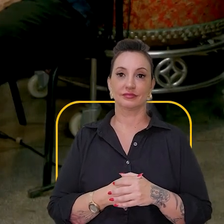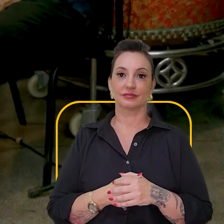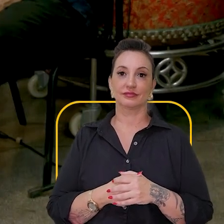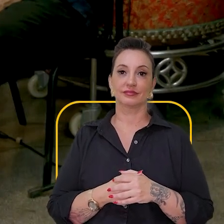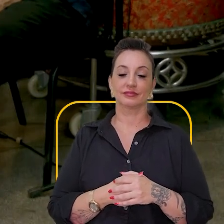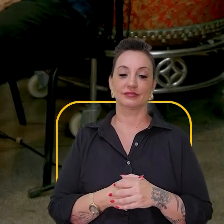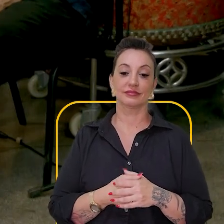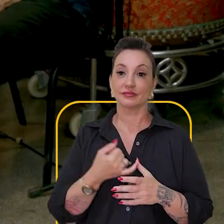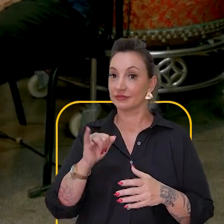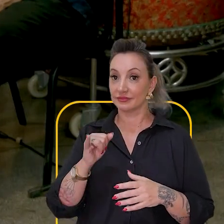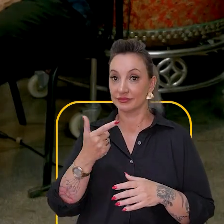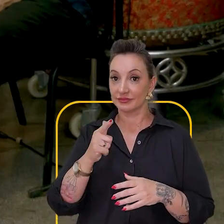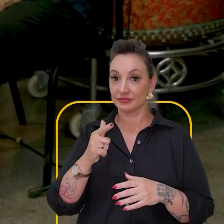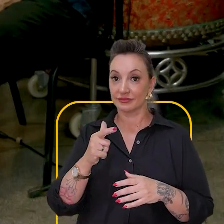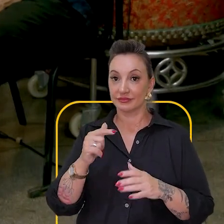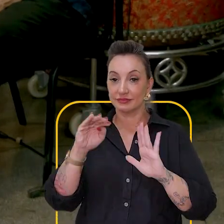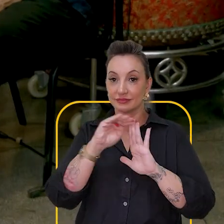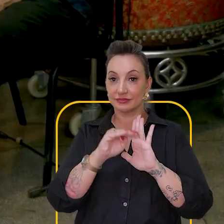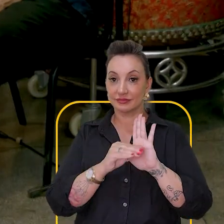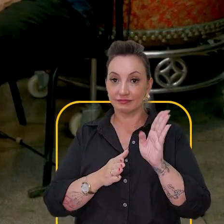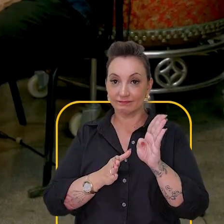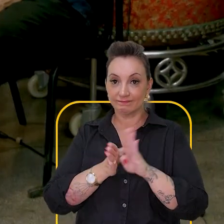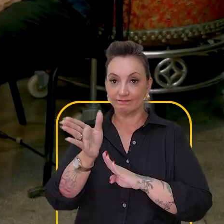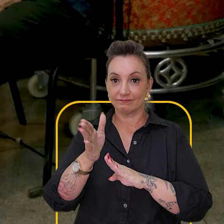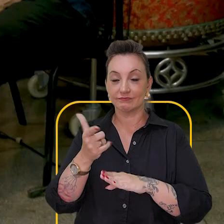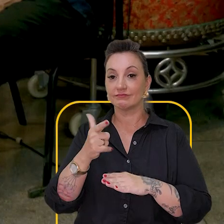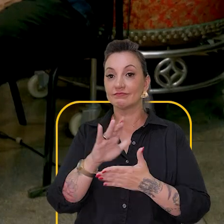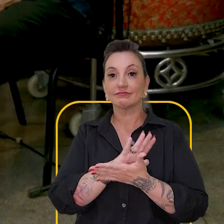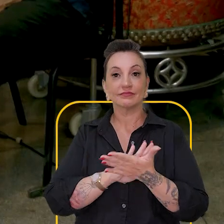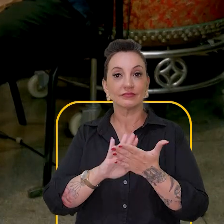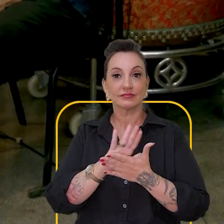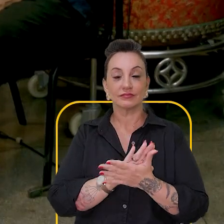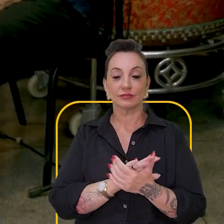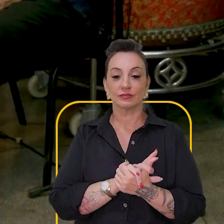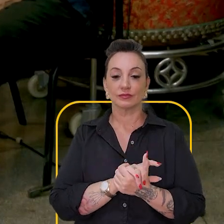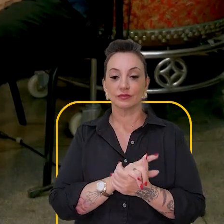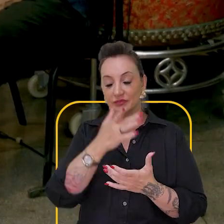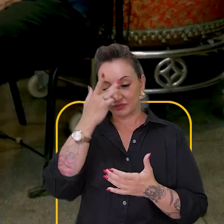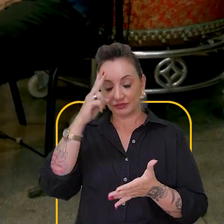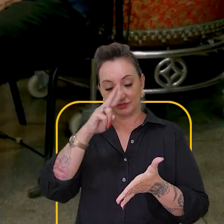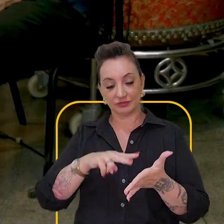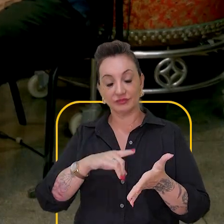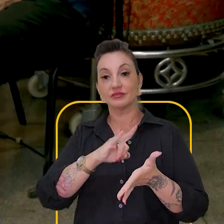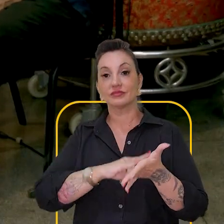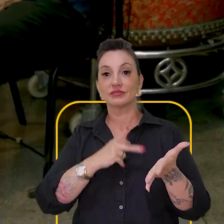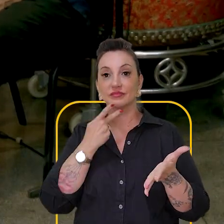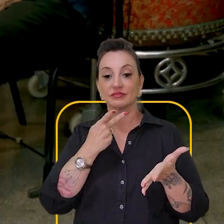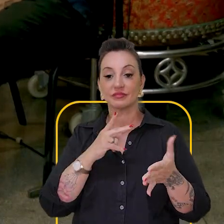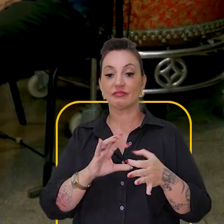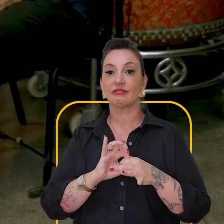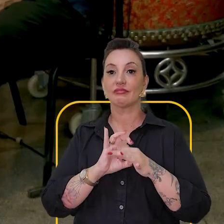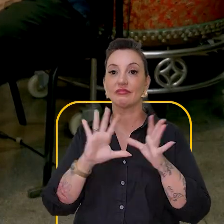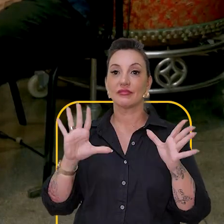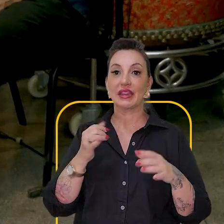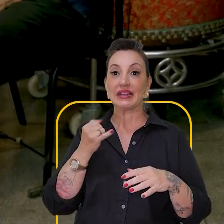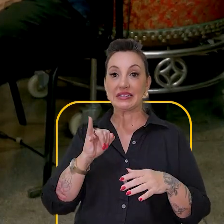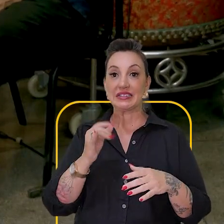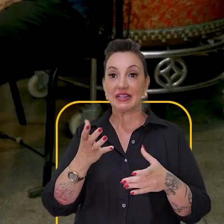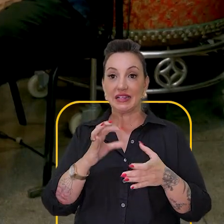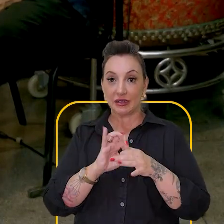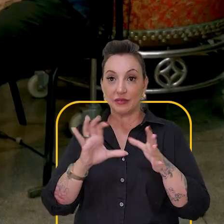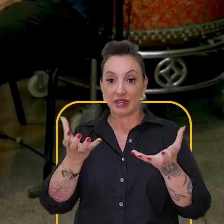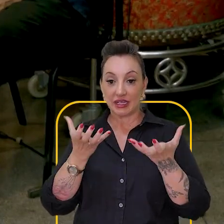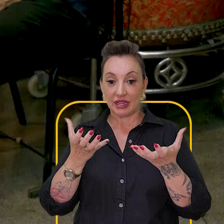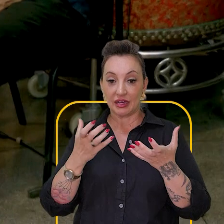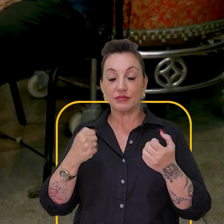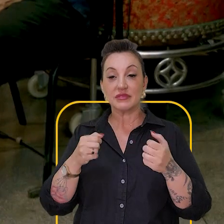Eh se não tiver disciplina você não tem nada o pessoal fala eu li um texto esses dias que falava de liberdade e se você quer ter